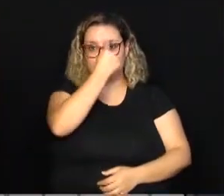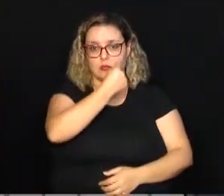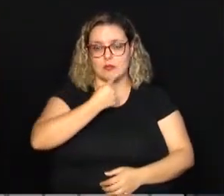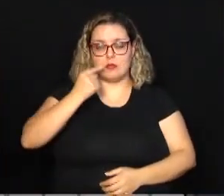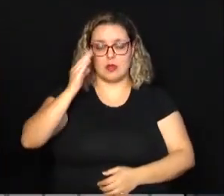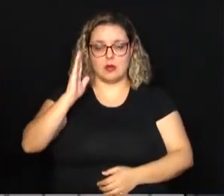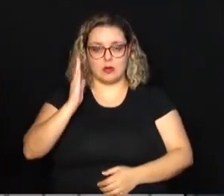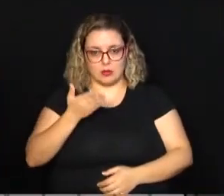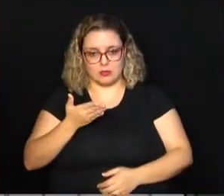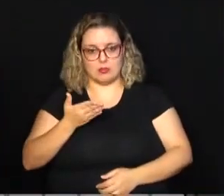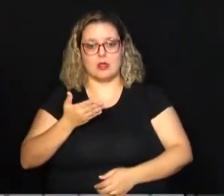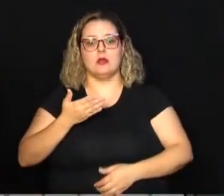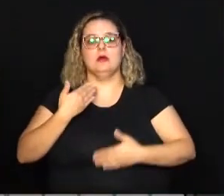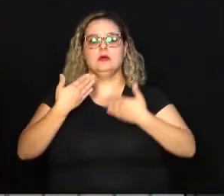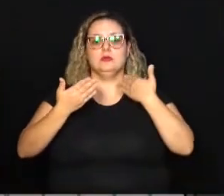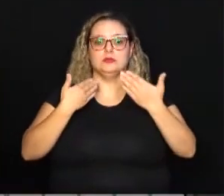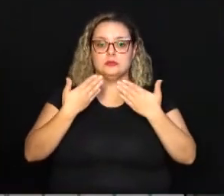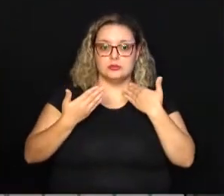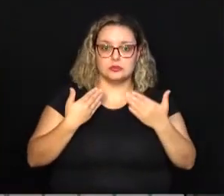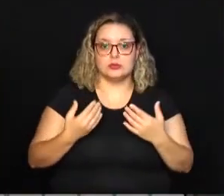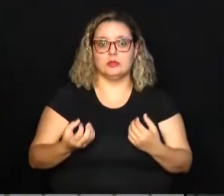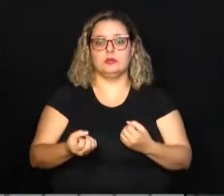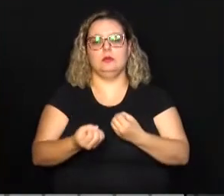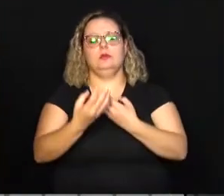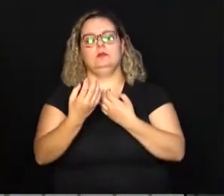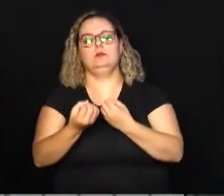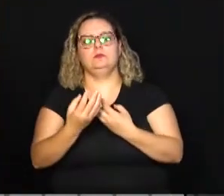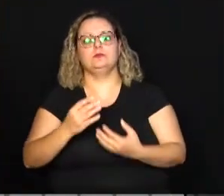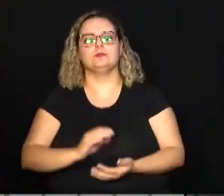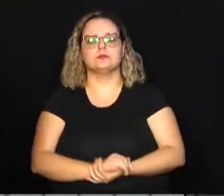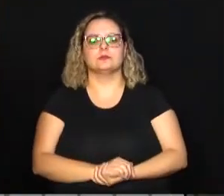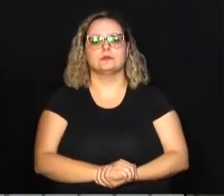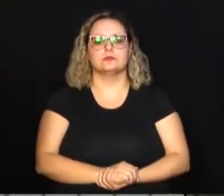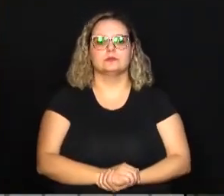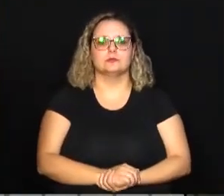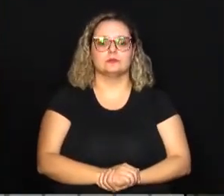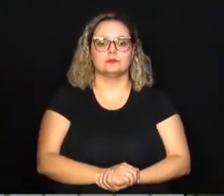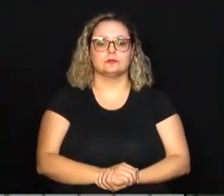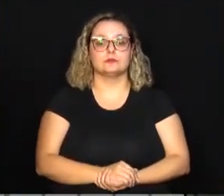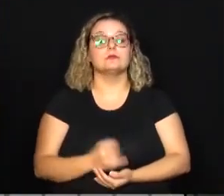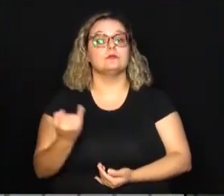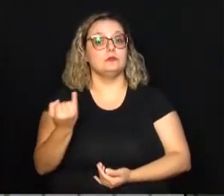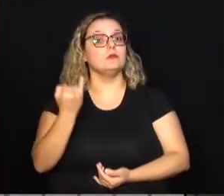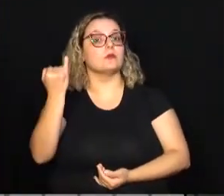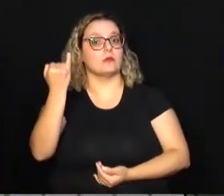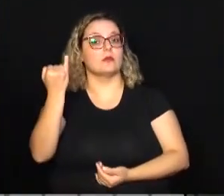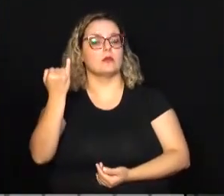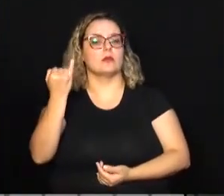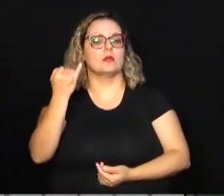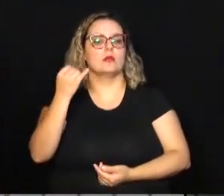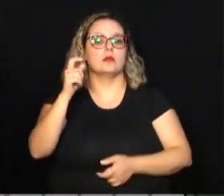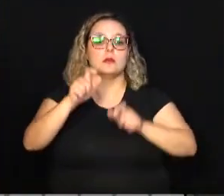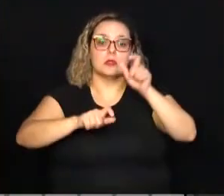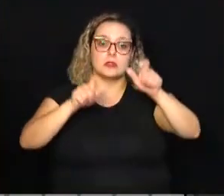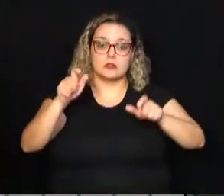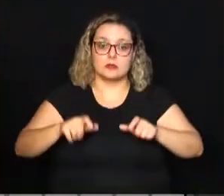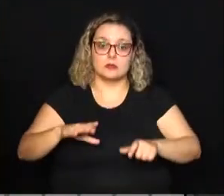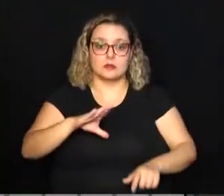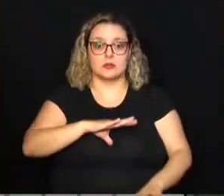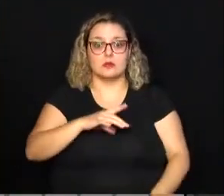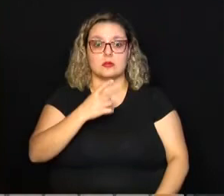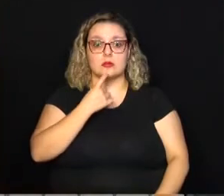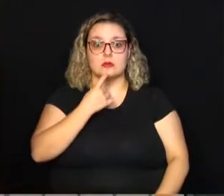de conversa, de informações que eu acho que são extremamente importantes para a população de Campinas. Se alguém quiser